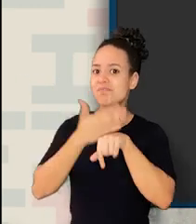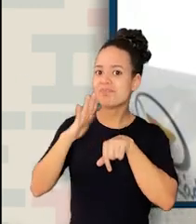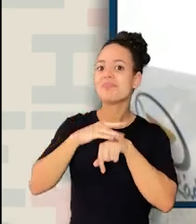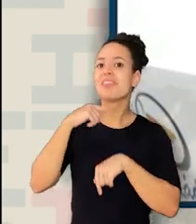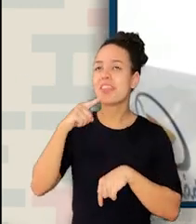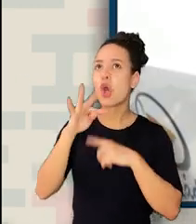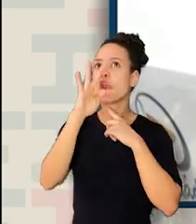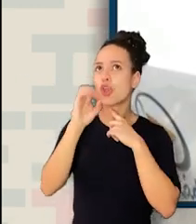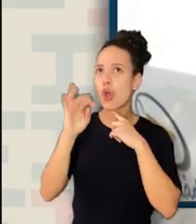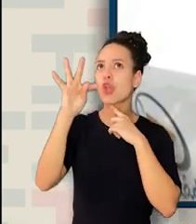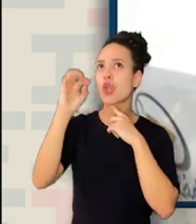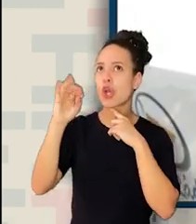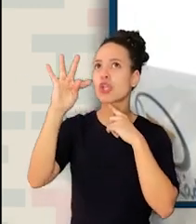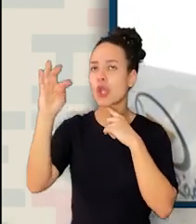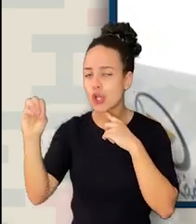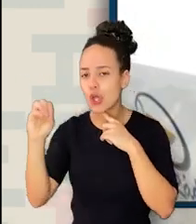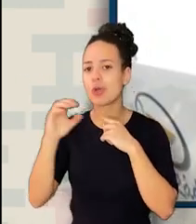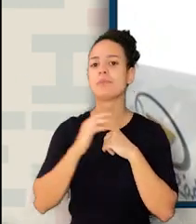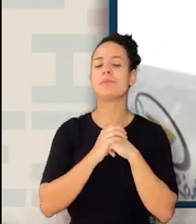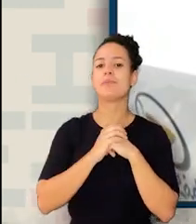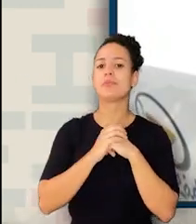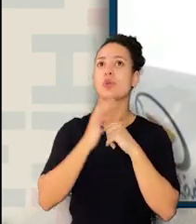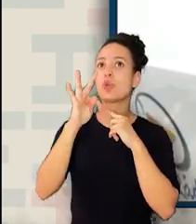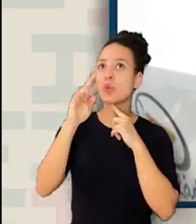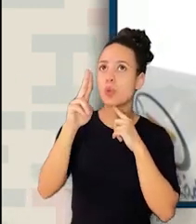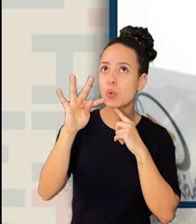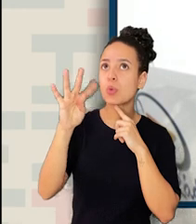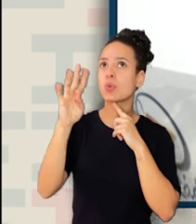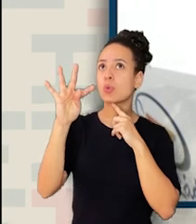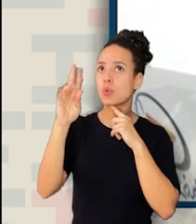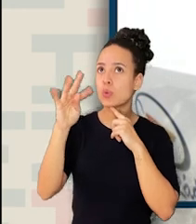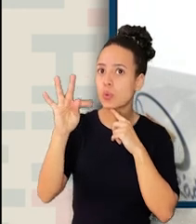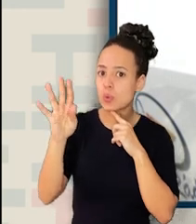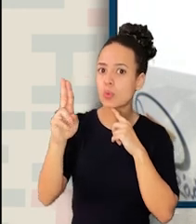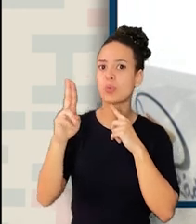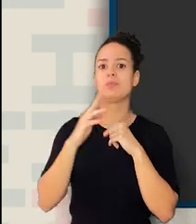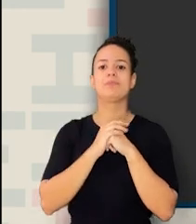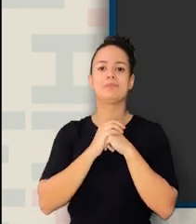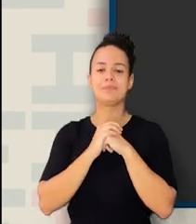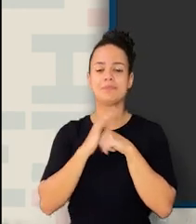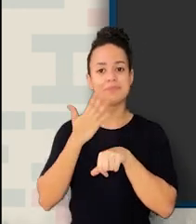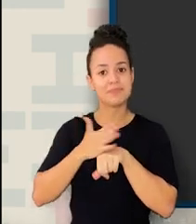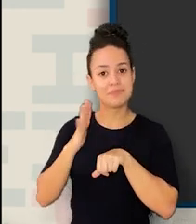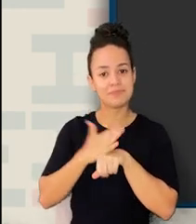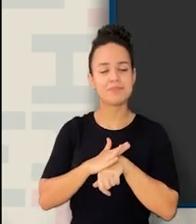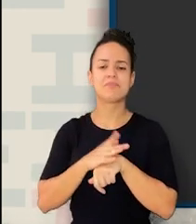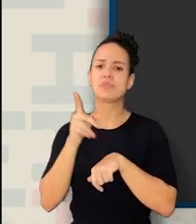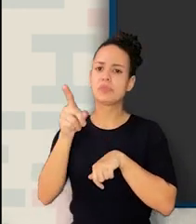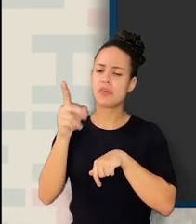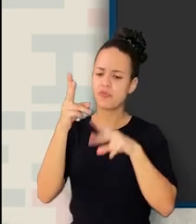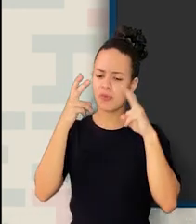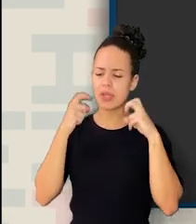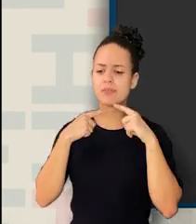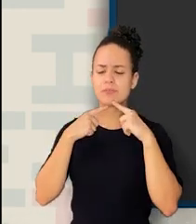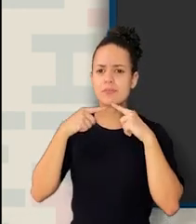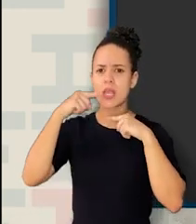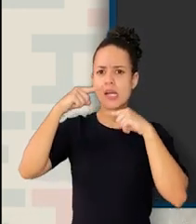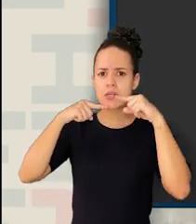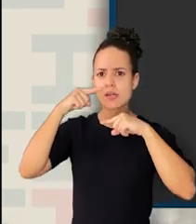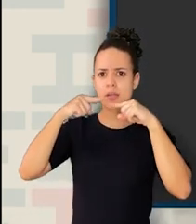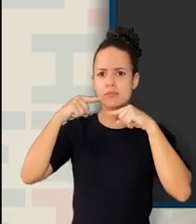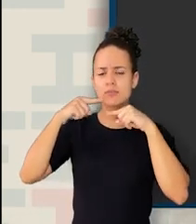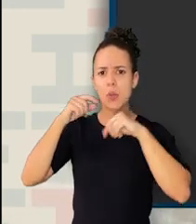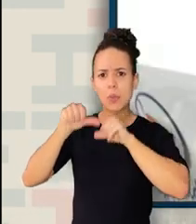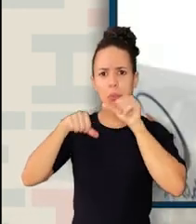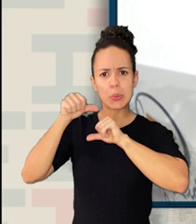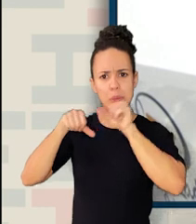tiquitiquiti, tocotocotô, tocotocotô, tucutucutu, tucutucutu. E aí você vai vendo como a sua boca vai mudando de